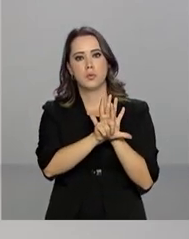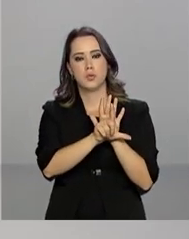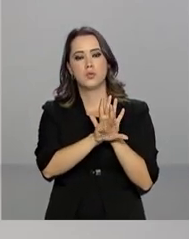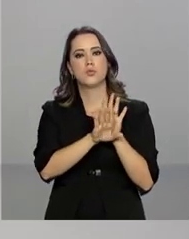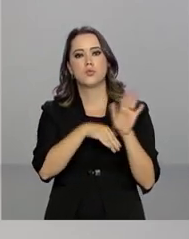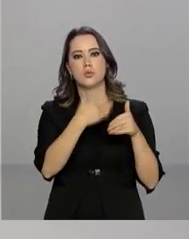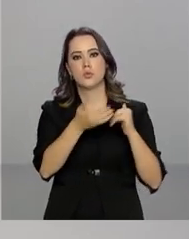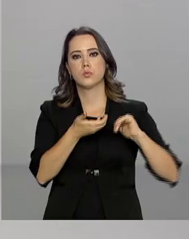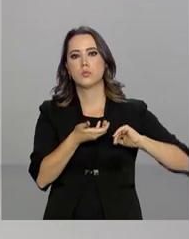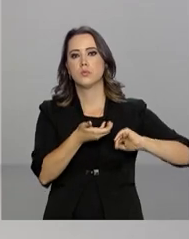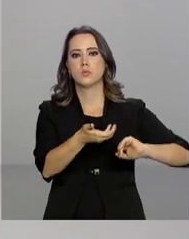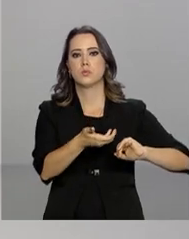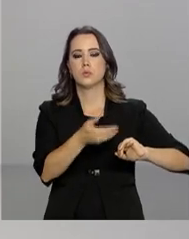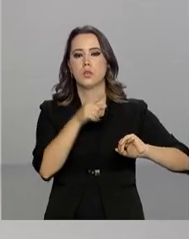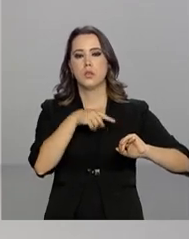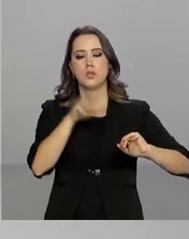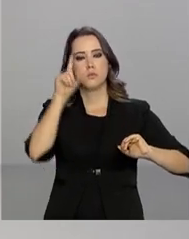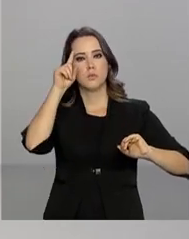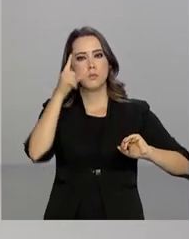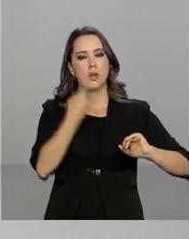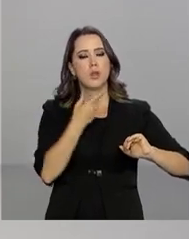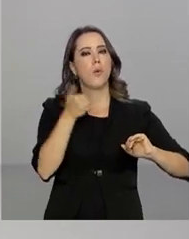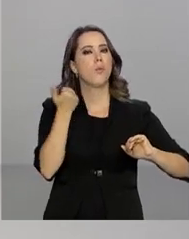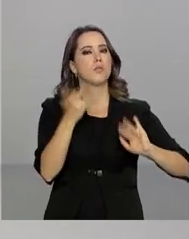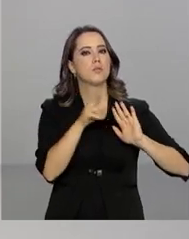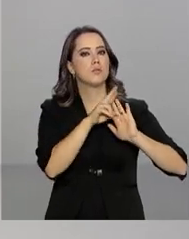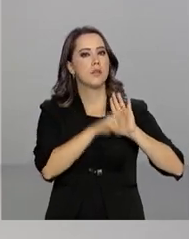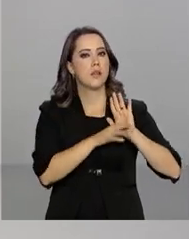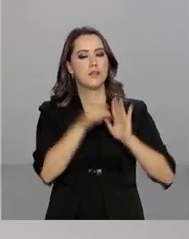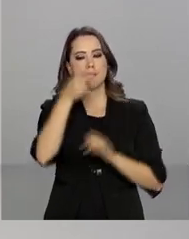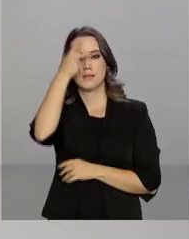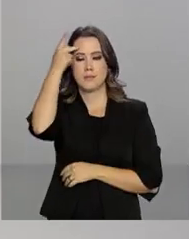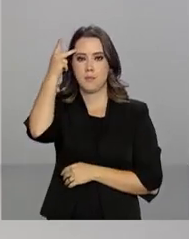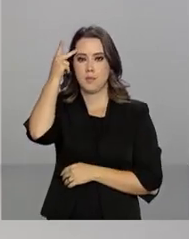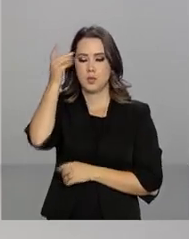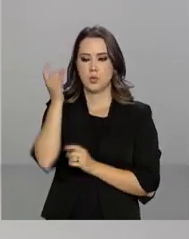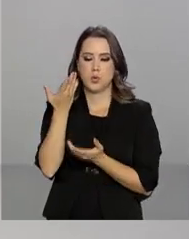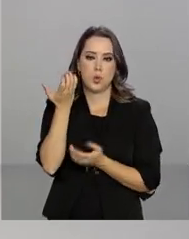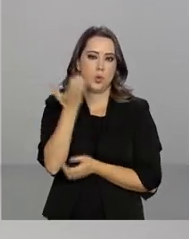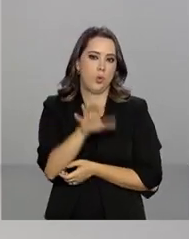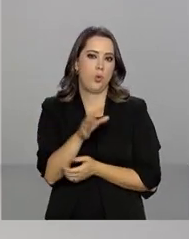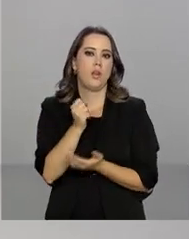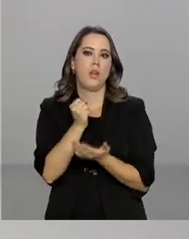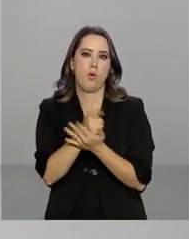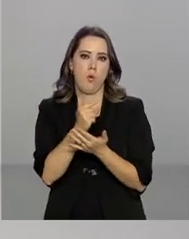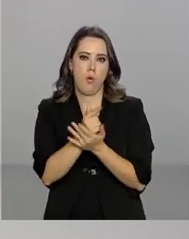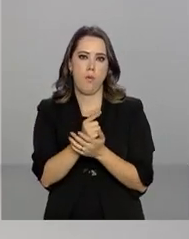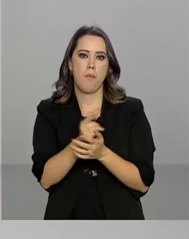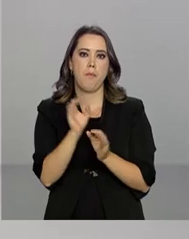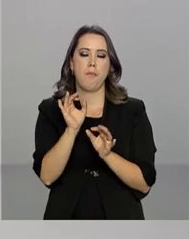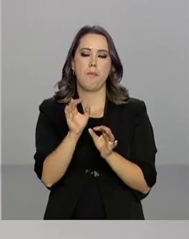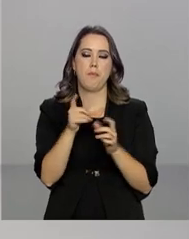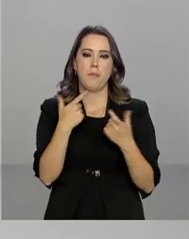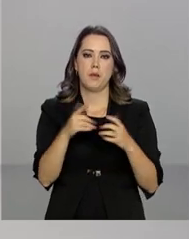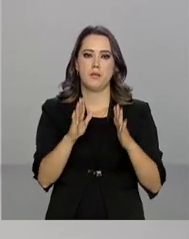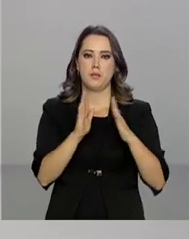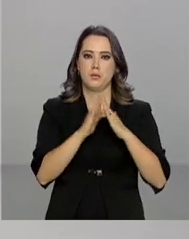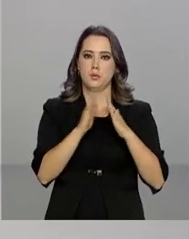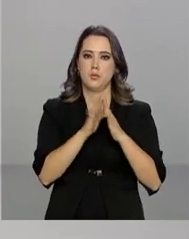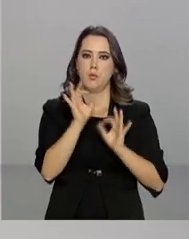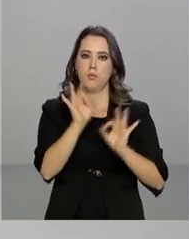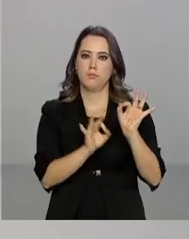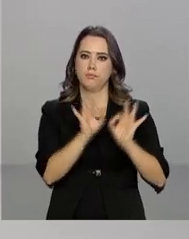e que define regras para o caso do consumidor desistir da compra de um imóvel ainda na planta o chamado